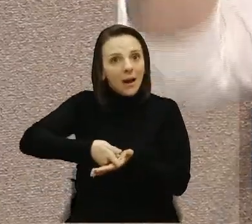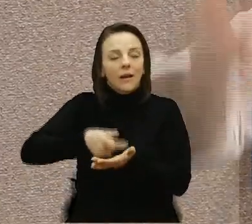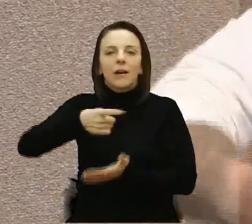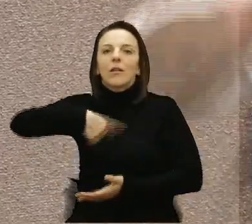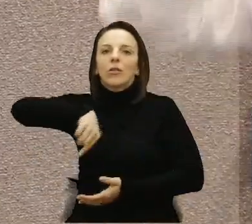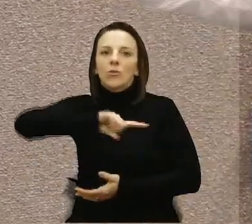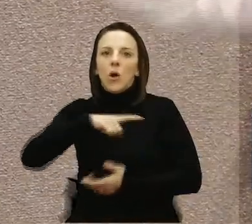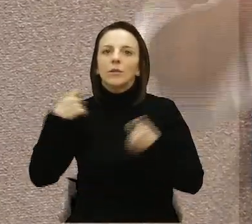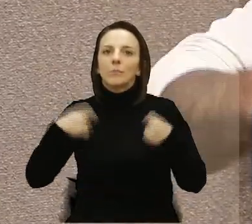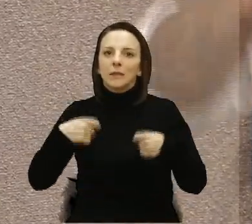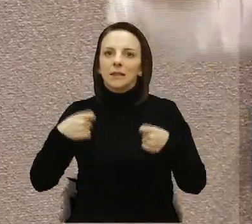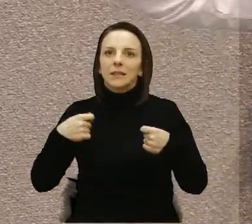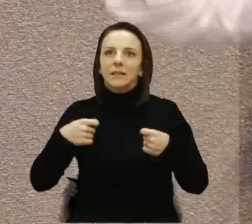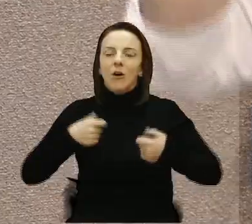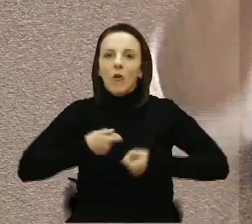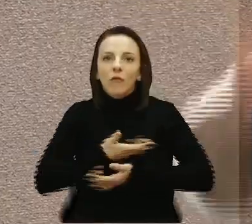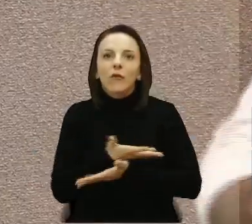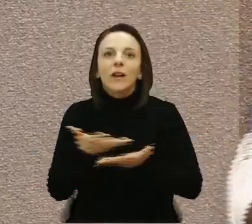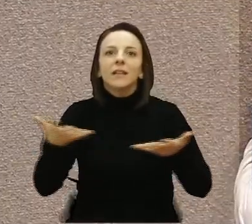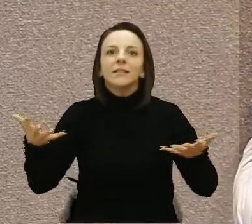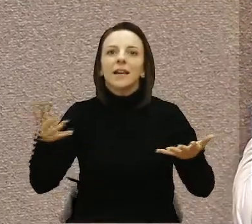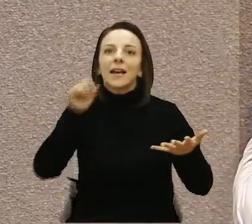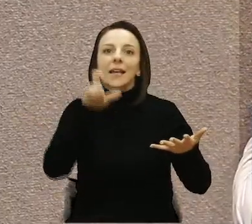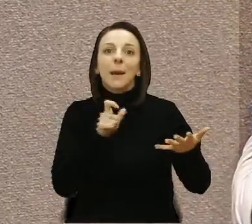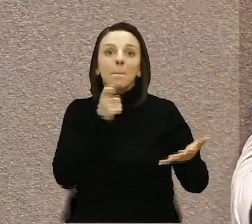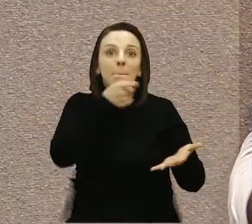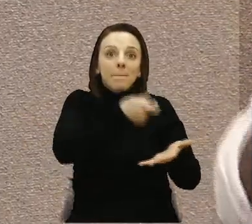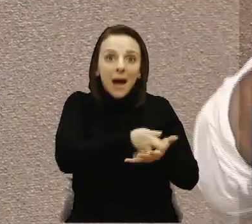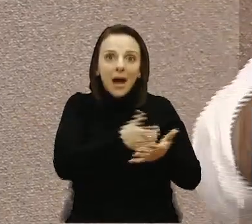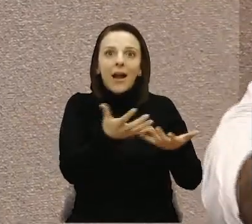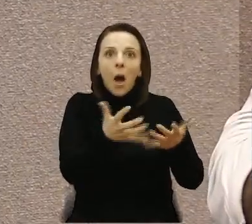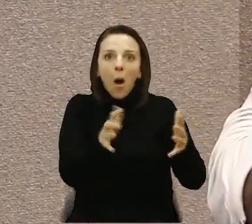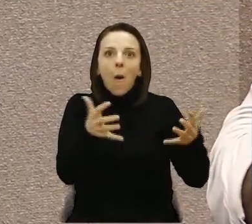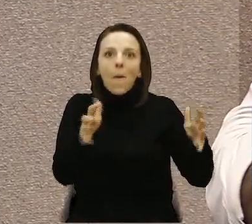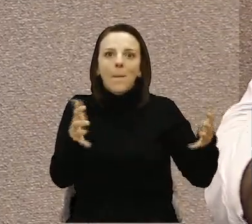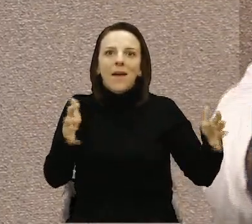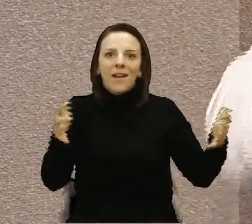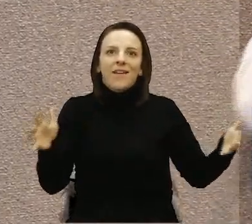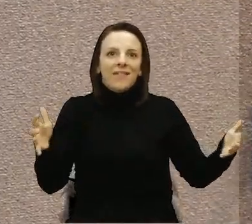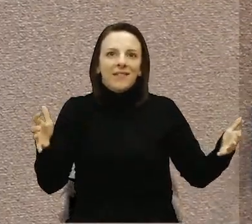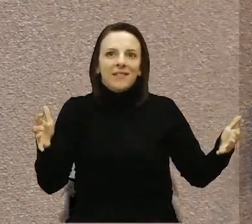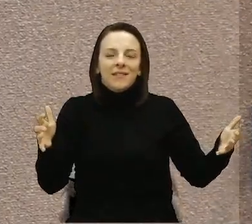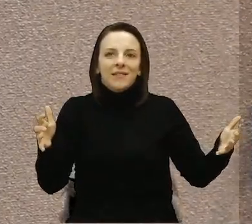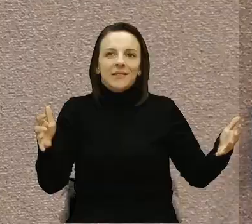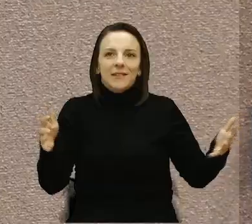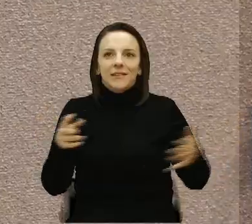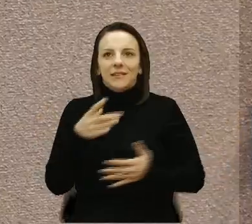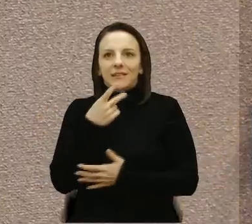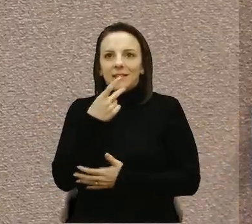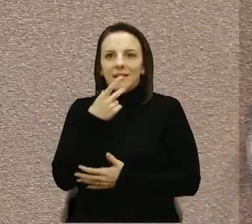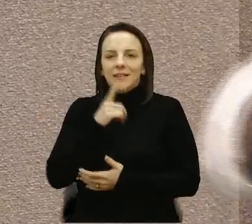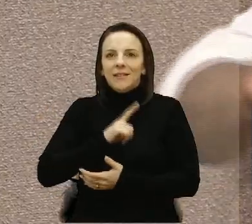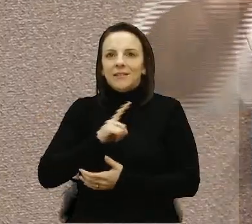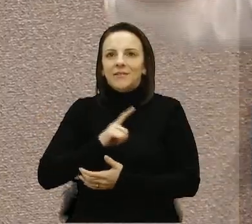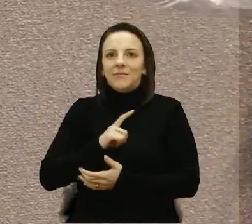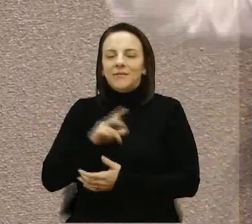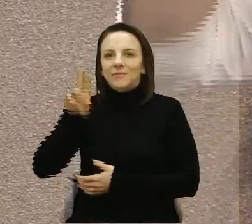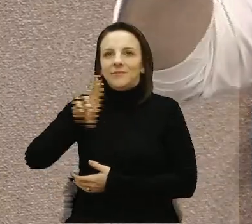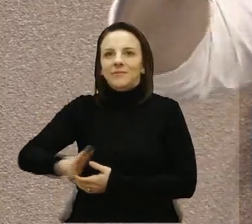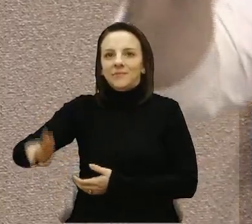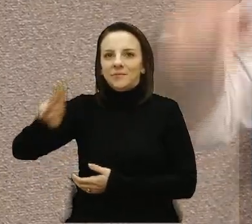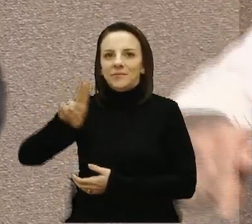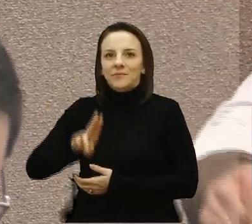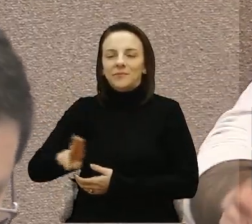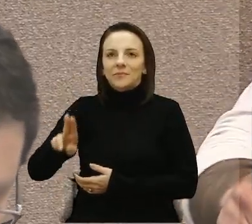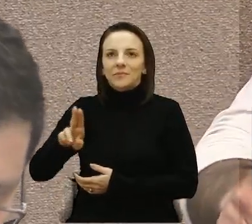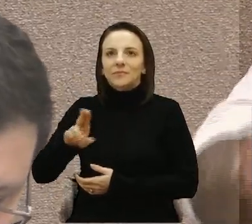mais possibilidades para a população pagante. Isto é, com a utilização do subsídio, para nós reduzir o